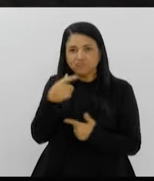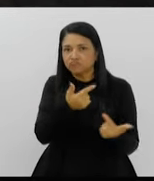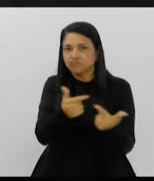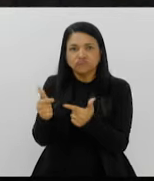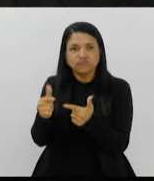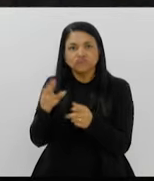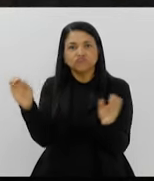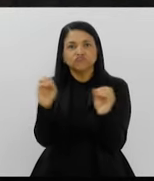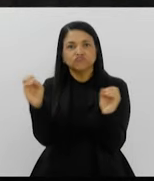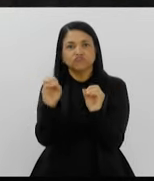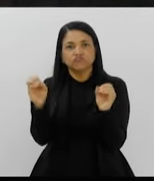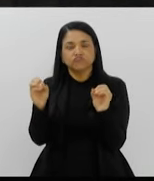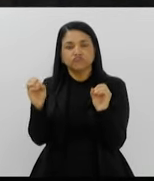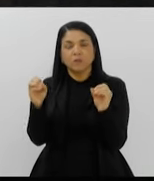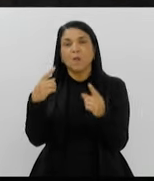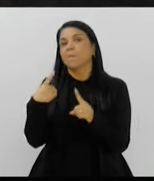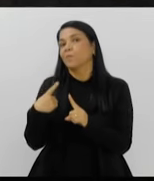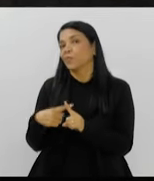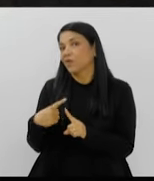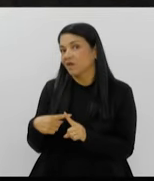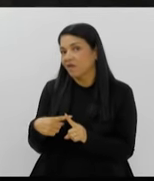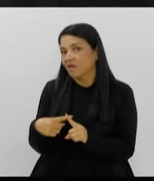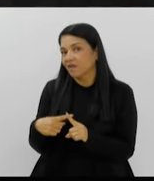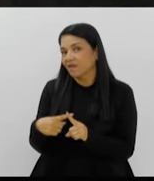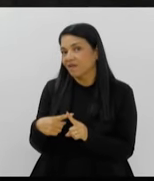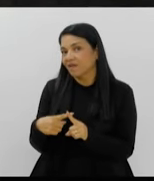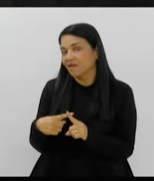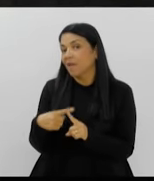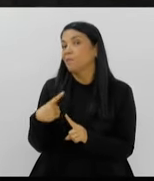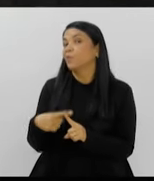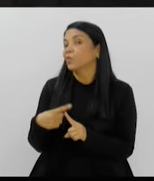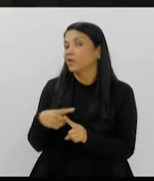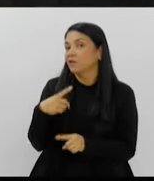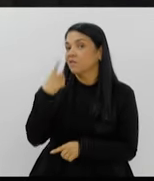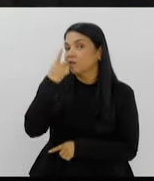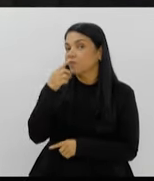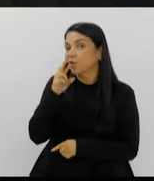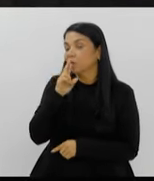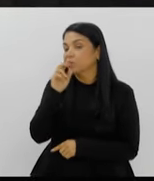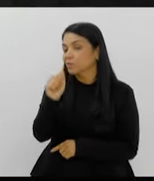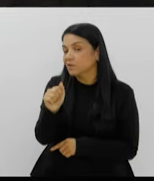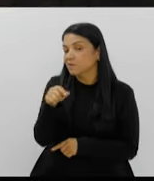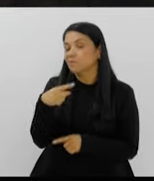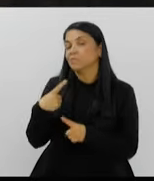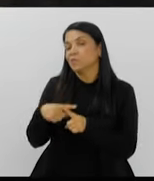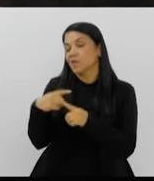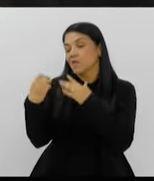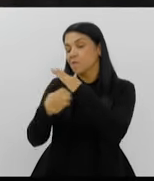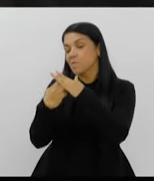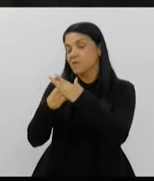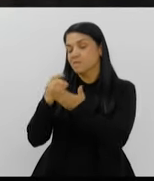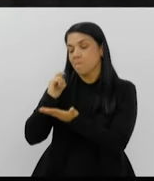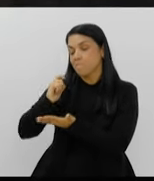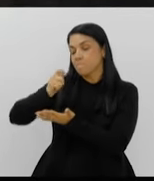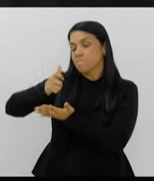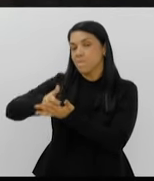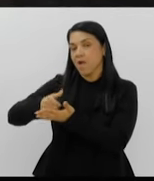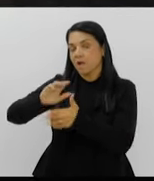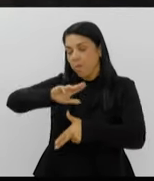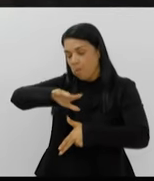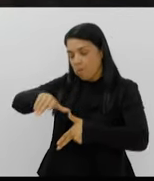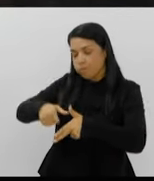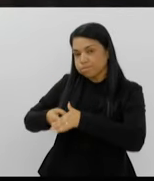empresas. Mas por quê, deputado Rodrigo Amorim? Porque as empresas pagam propinas ao